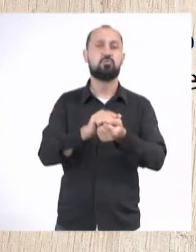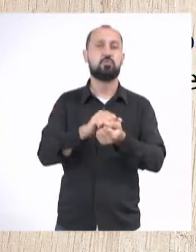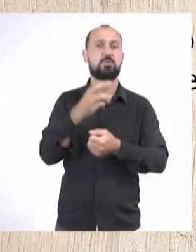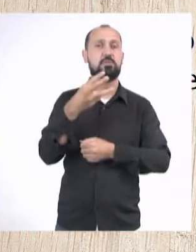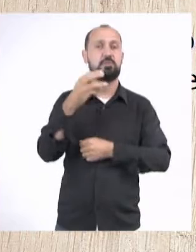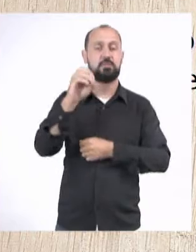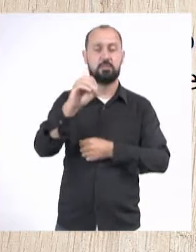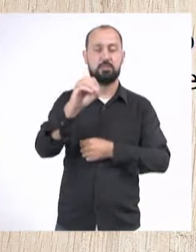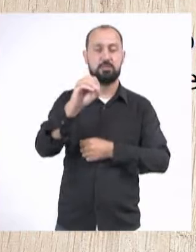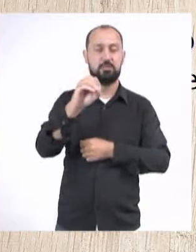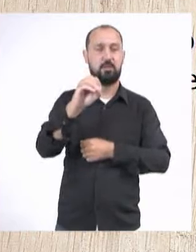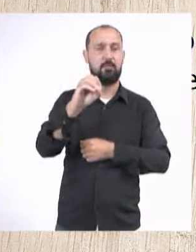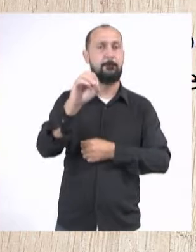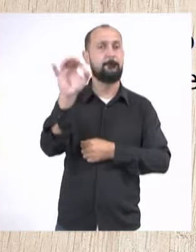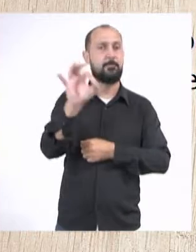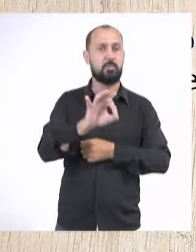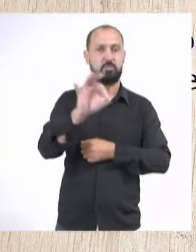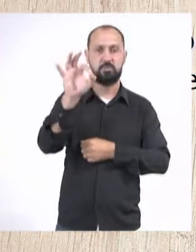menos 30%.